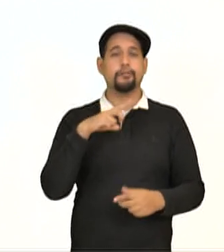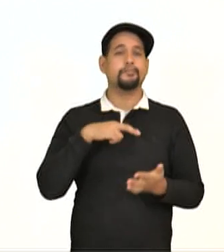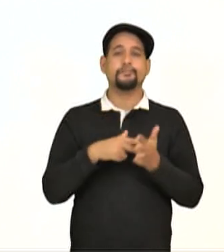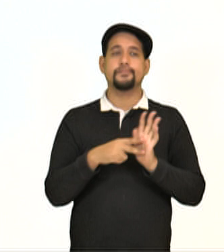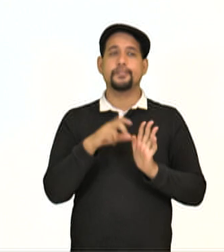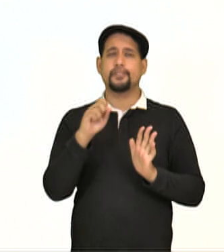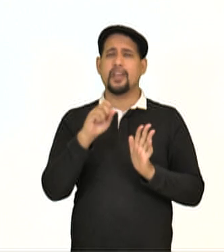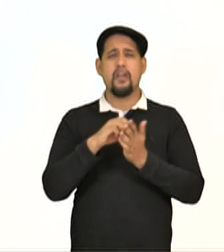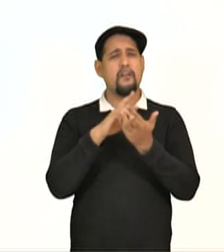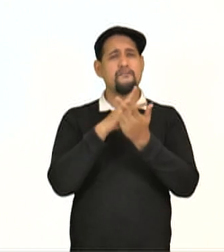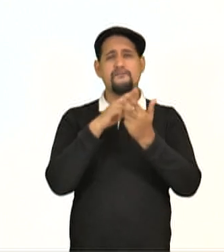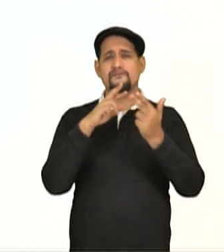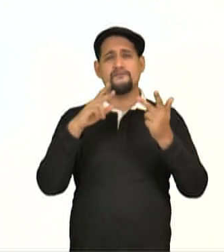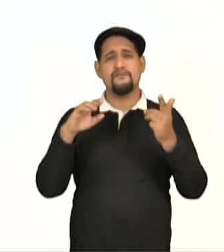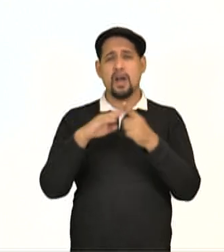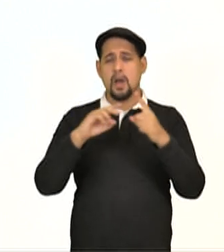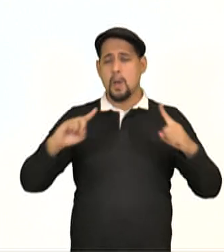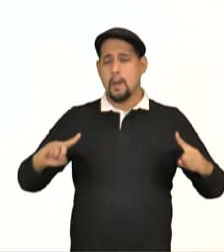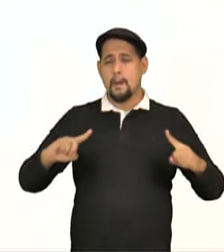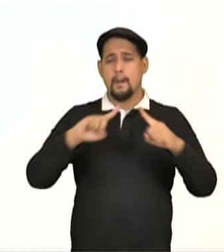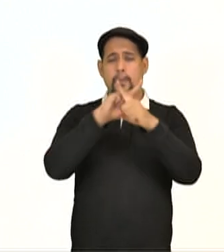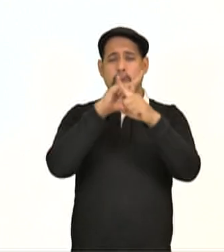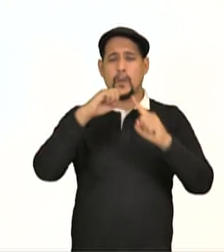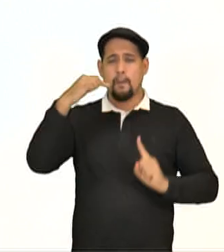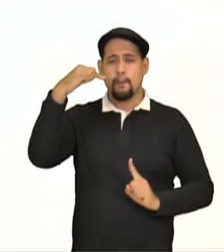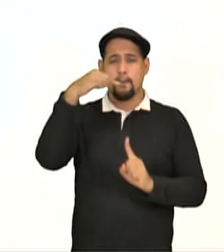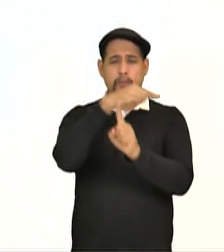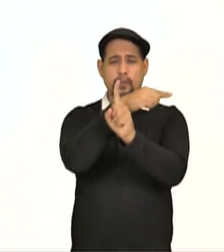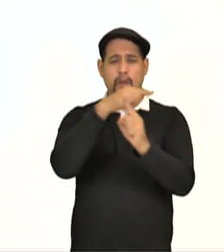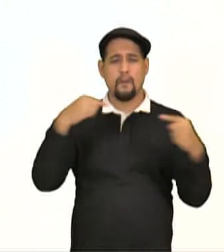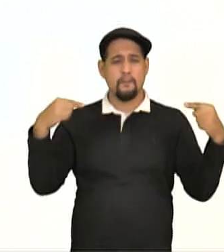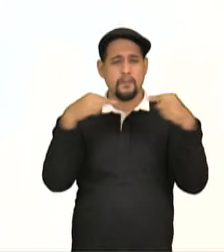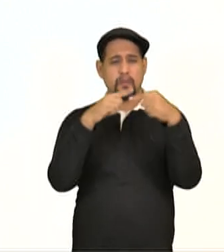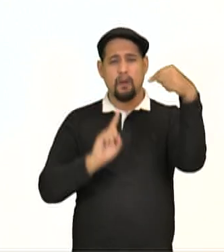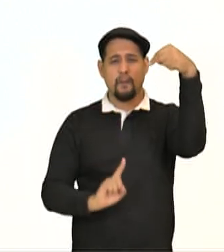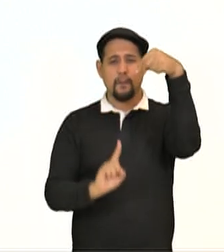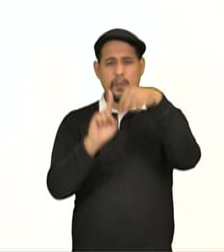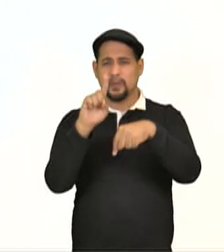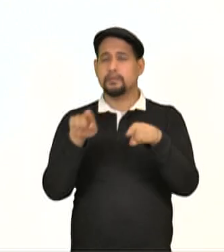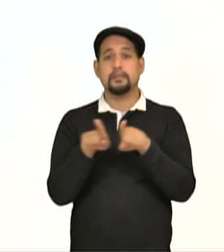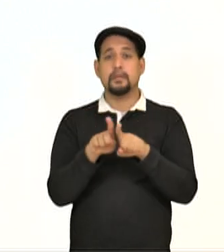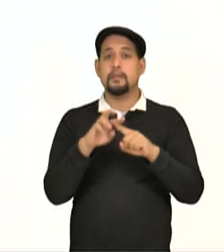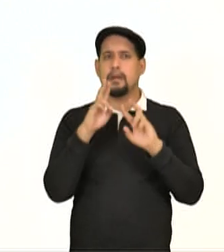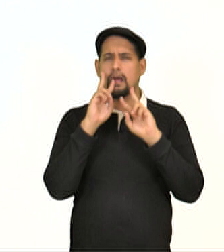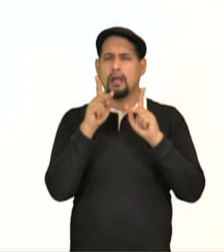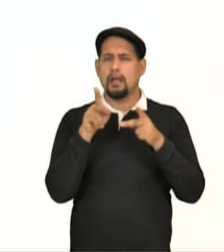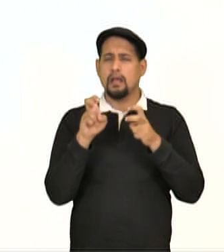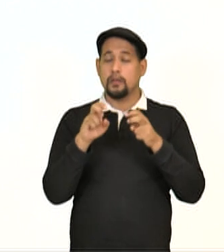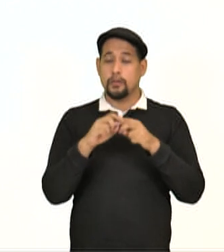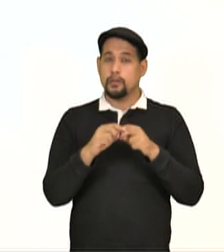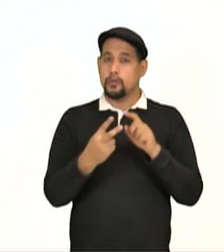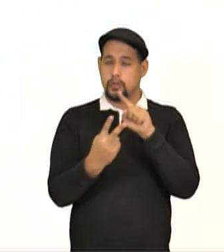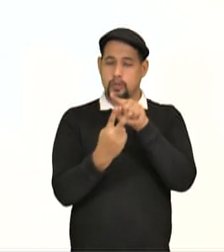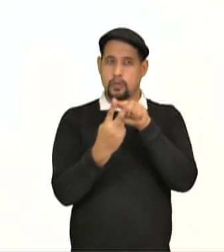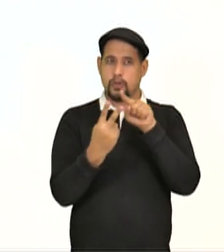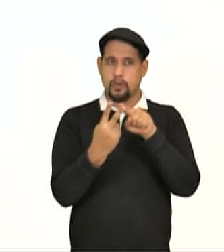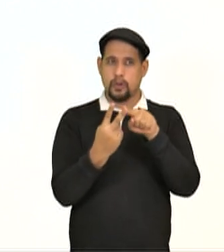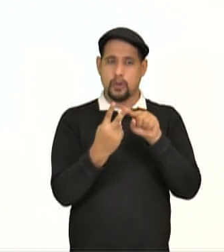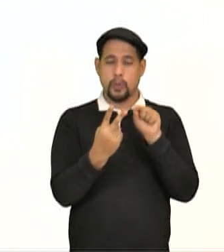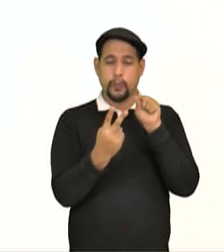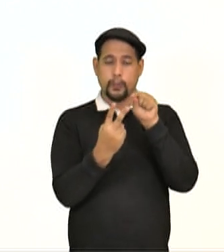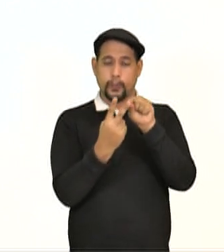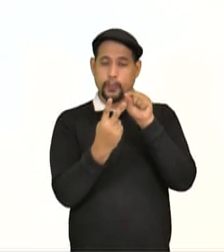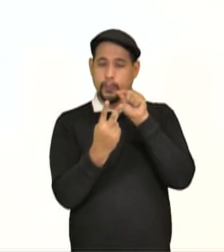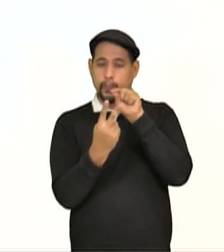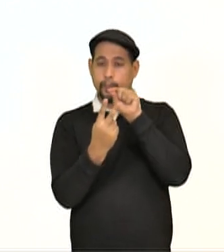passam infinitas retas, por um ponto. Mas se por 2 pontos? Vamos olhar aqui. Bom, por 2 pontos, eu vou